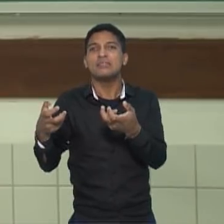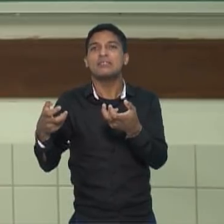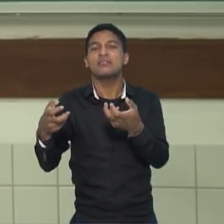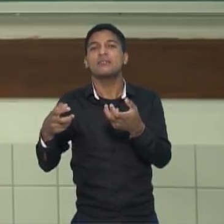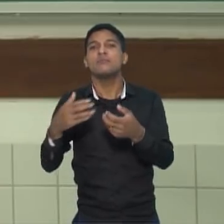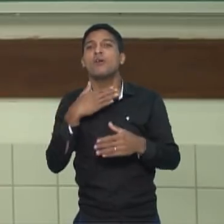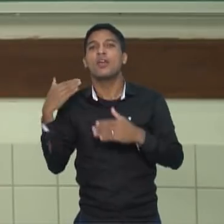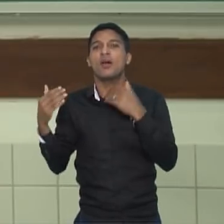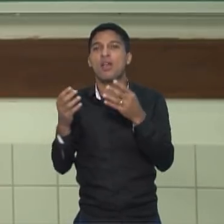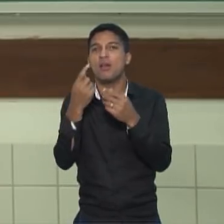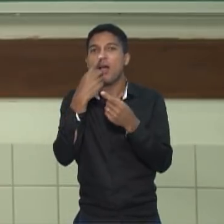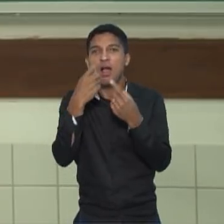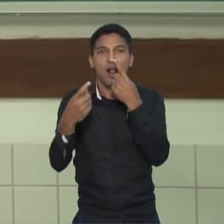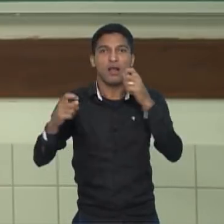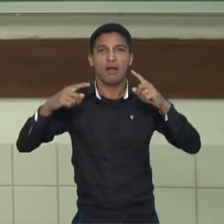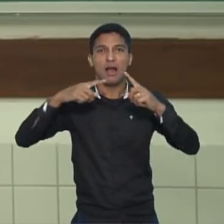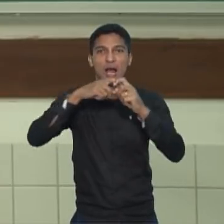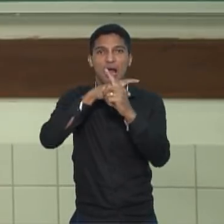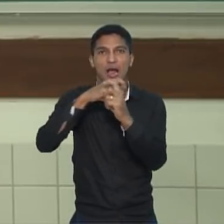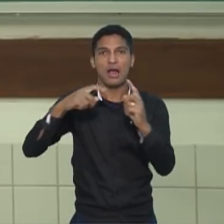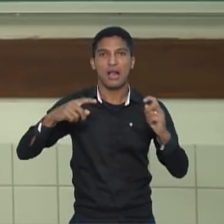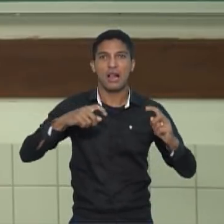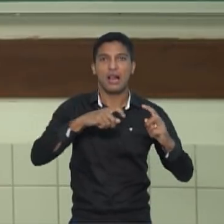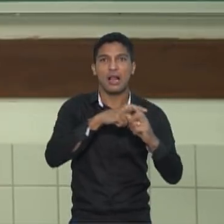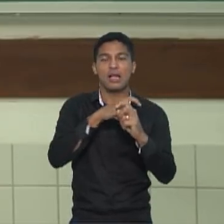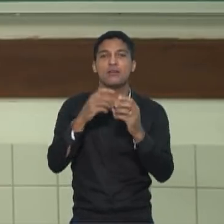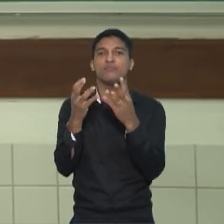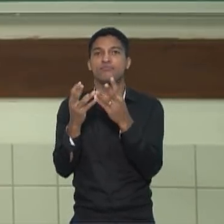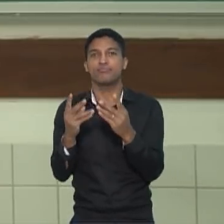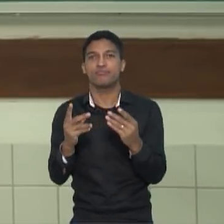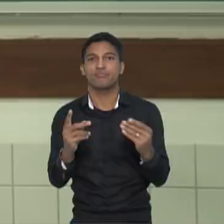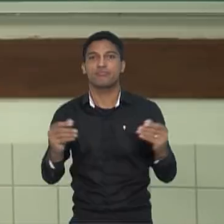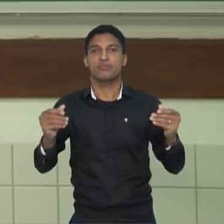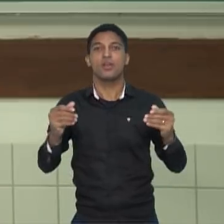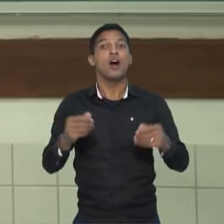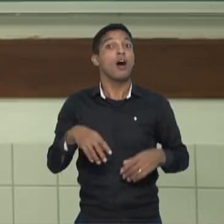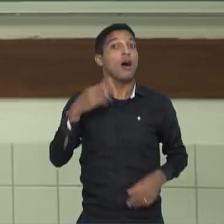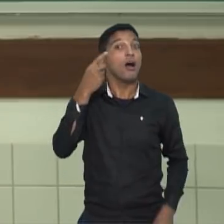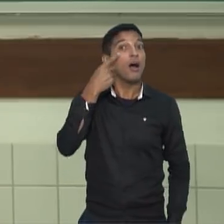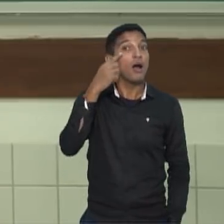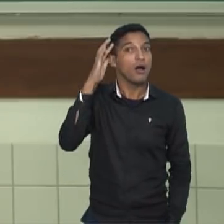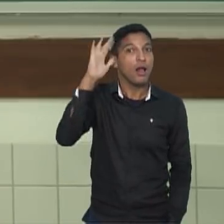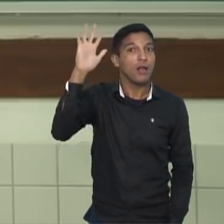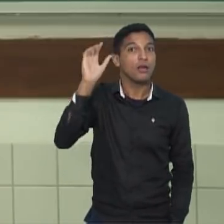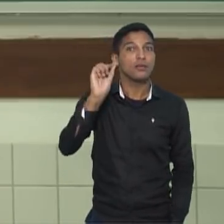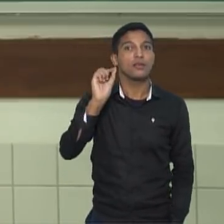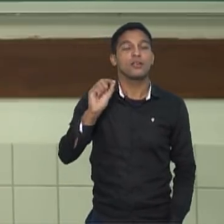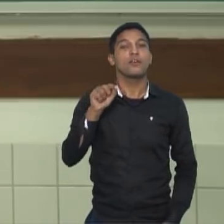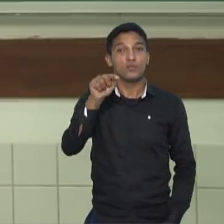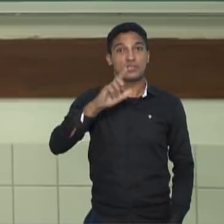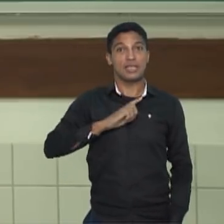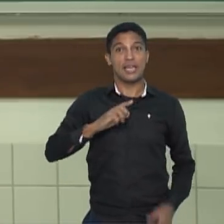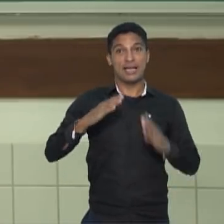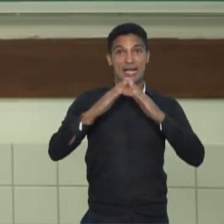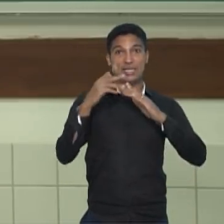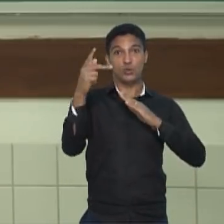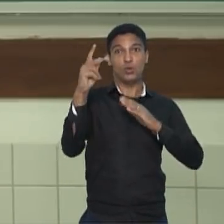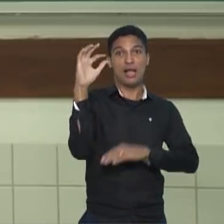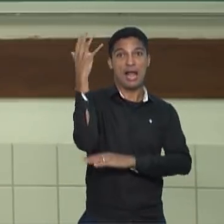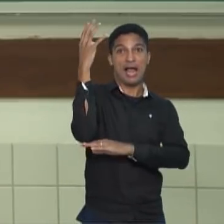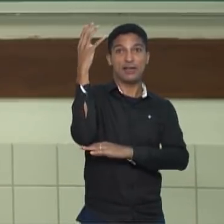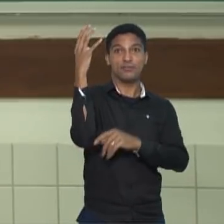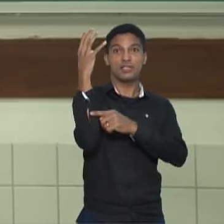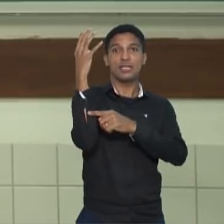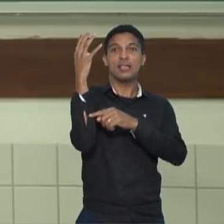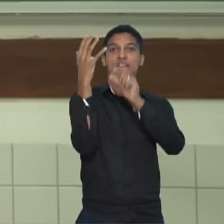Vamos imaginar, você tem a árvore lá no seu quintal, né? E dessa árvore caiu a folha secou e